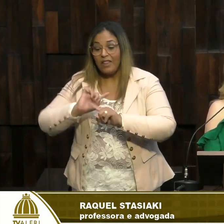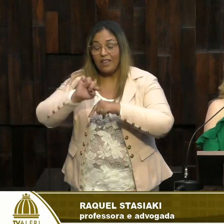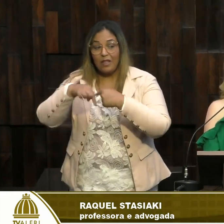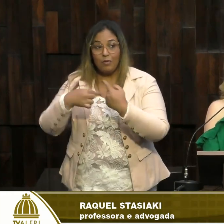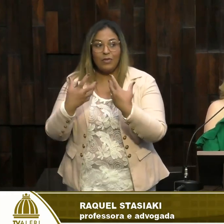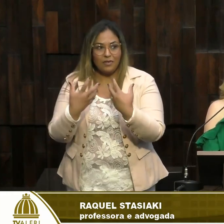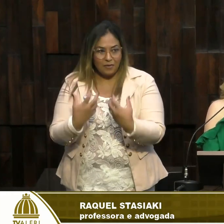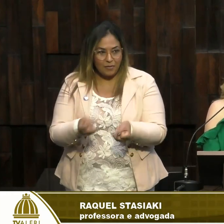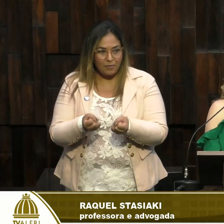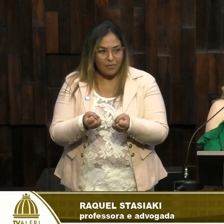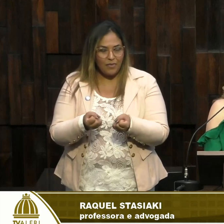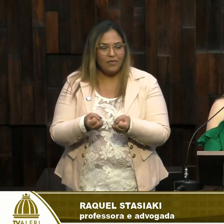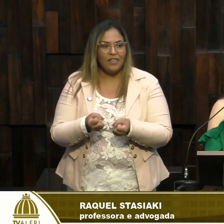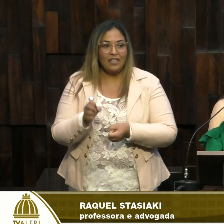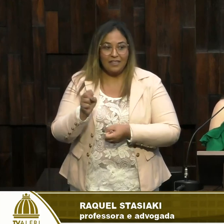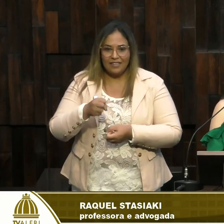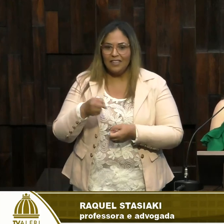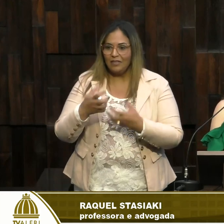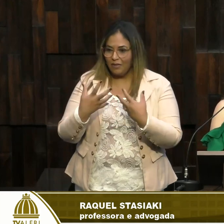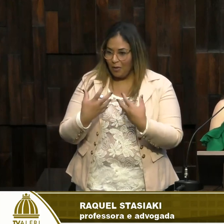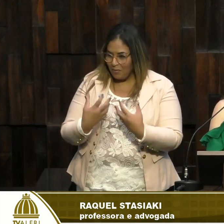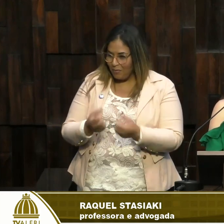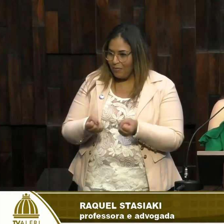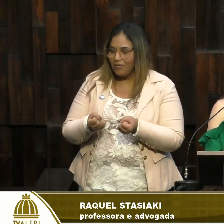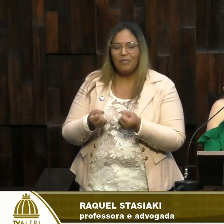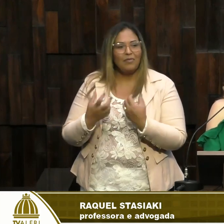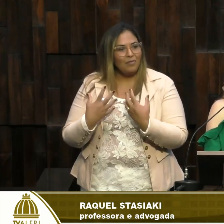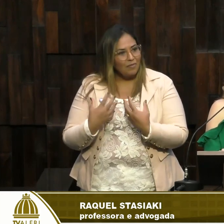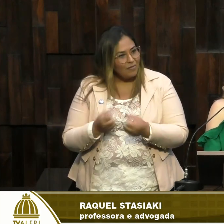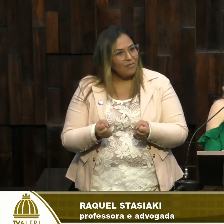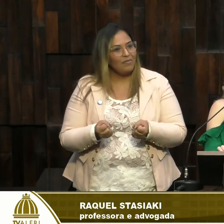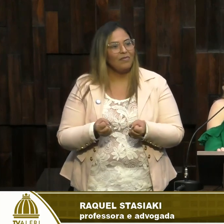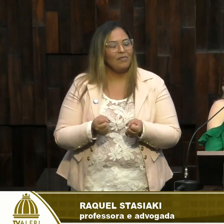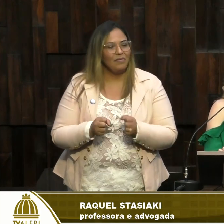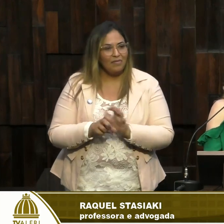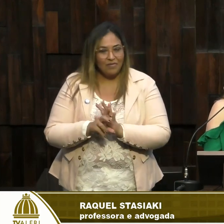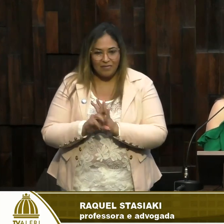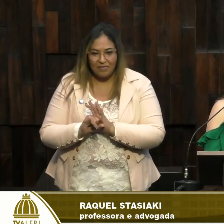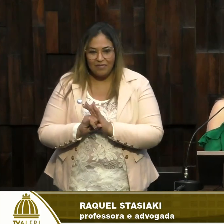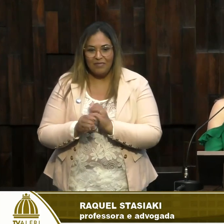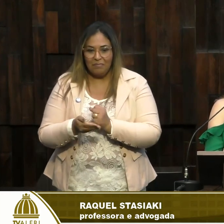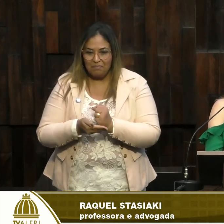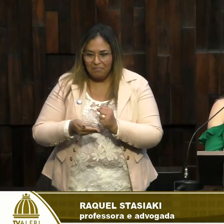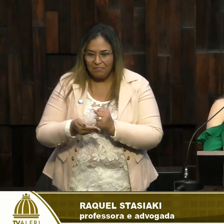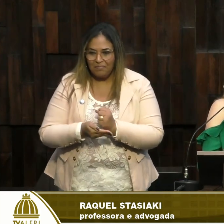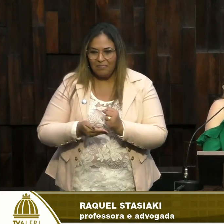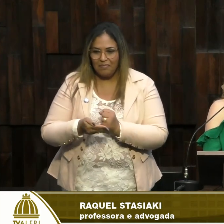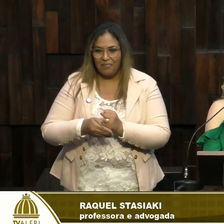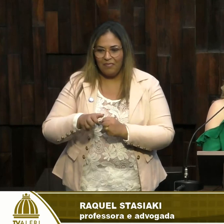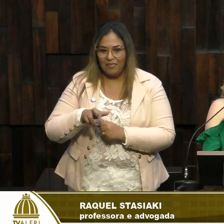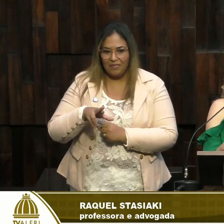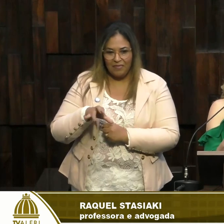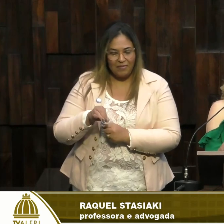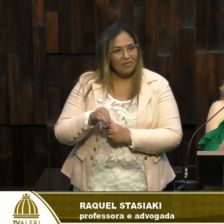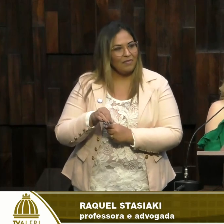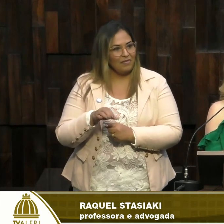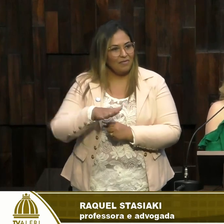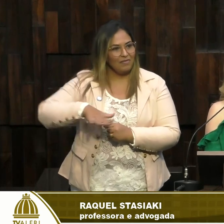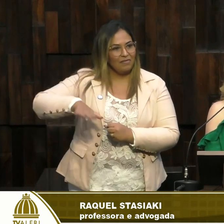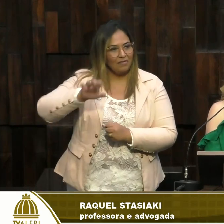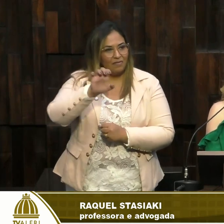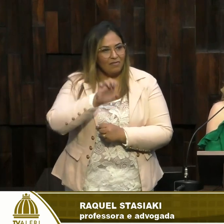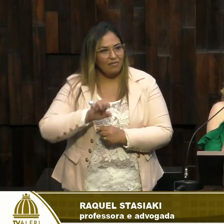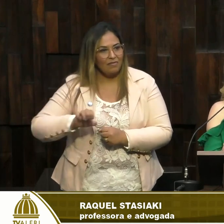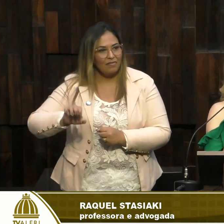E foi aprovada a quebra da cláusula de barreira nos concursos públicos do Estado do Rio de Janeiro. Isso é uma